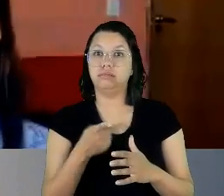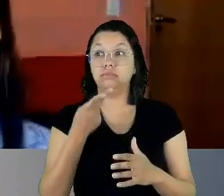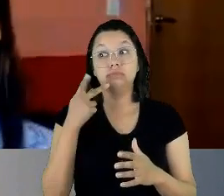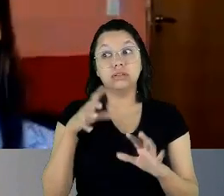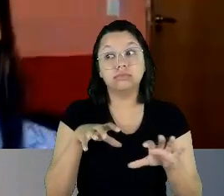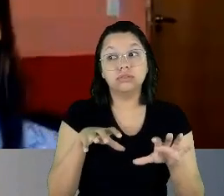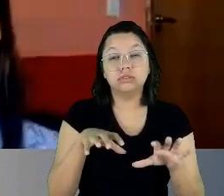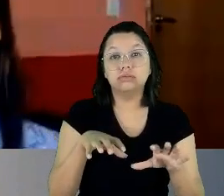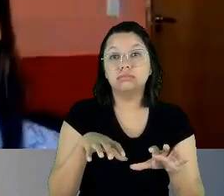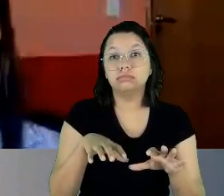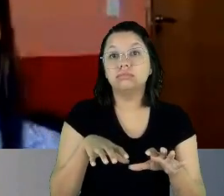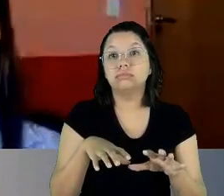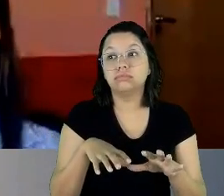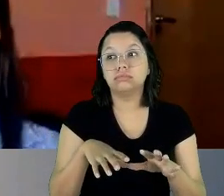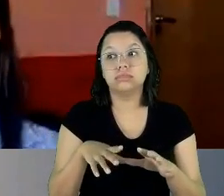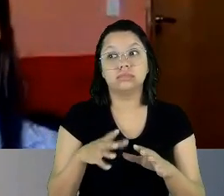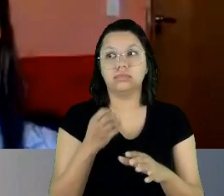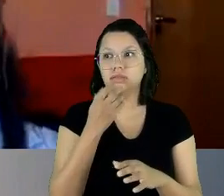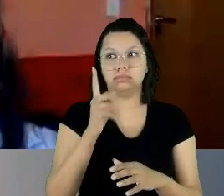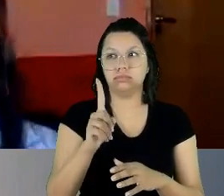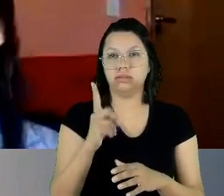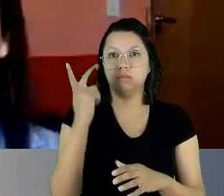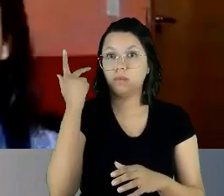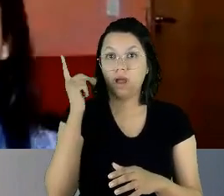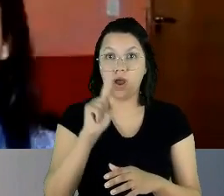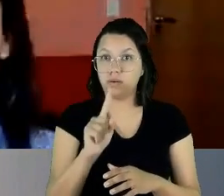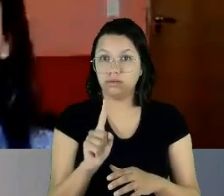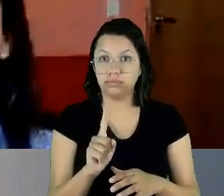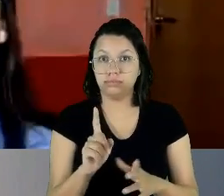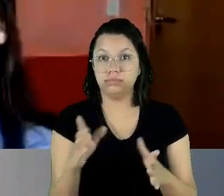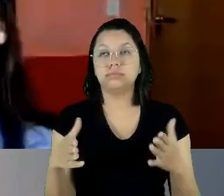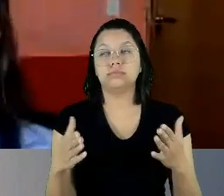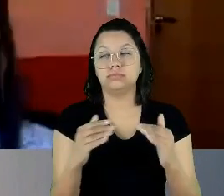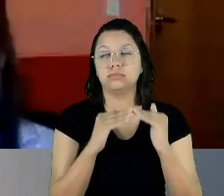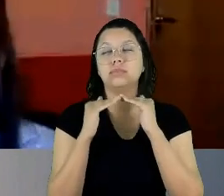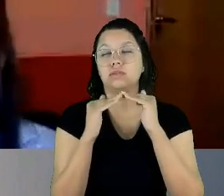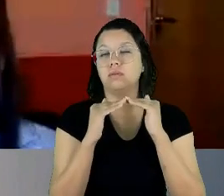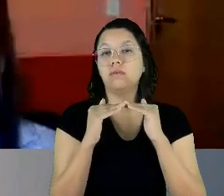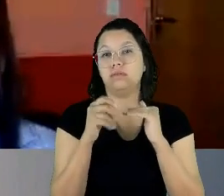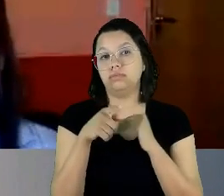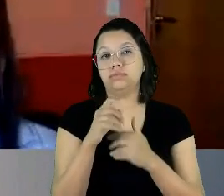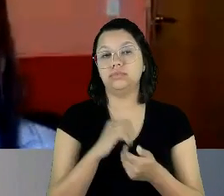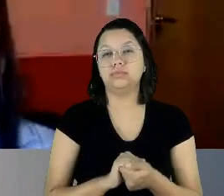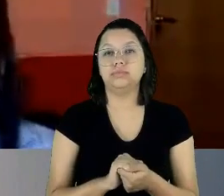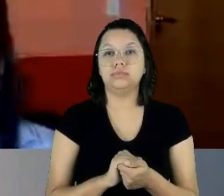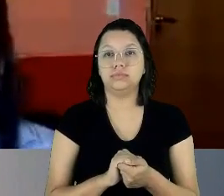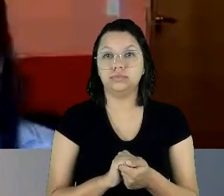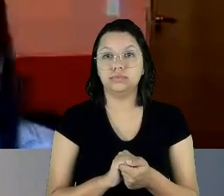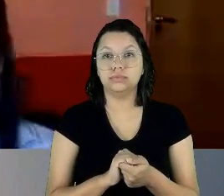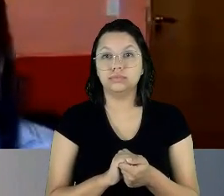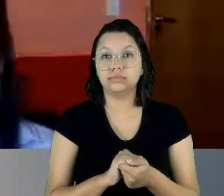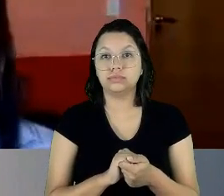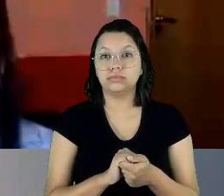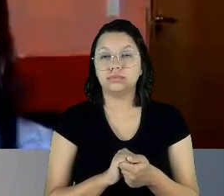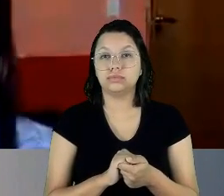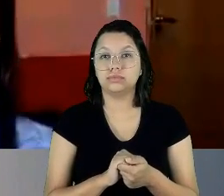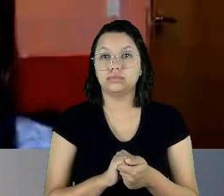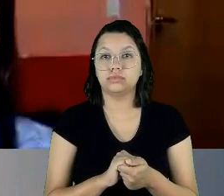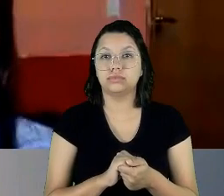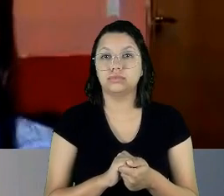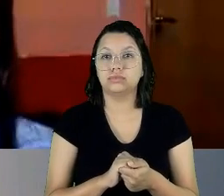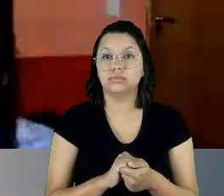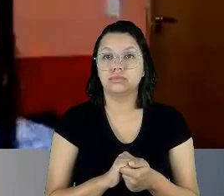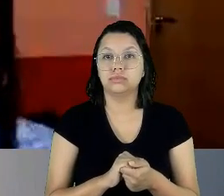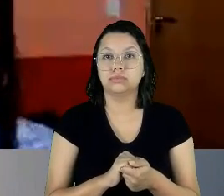Estão falando disso, não tá tudo bem, não é normal. Né? Então, concordo contigo.